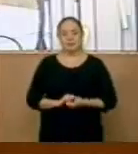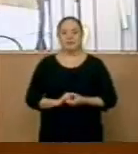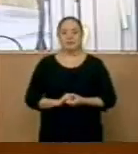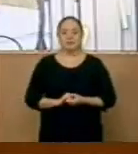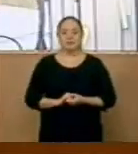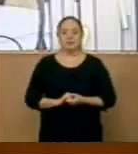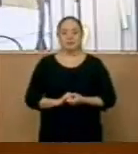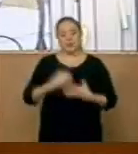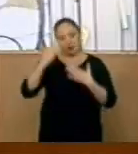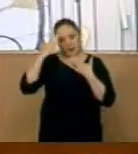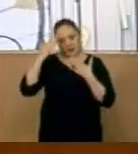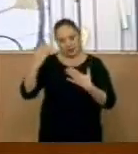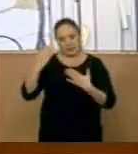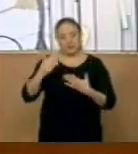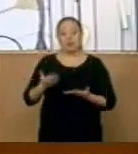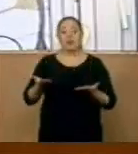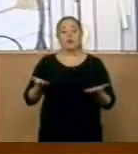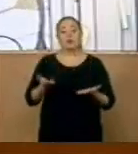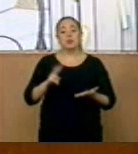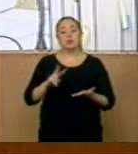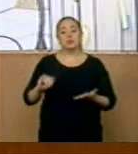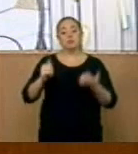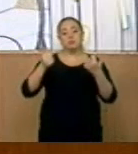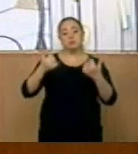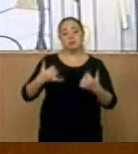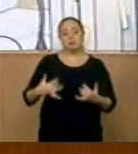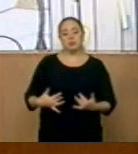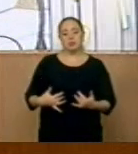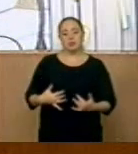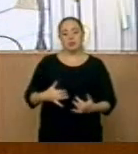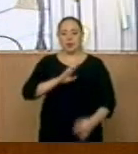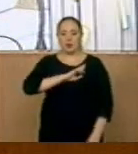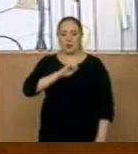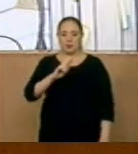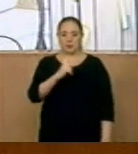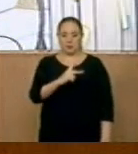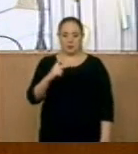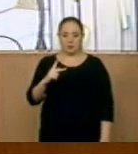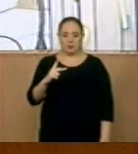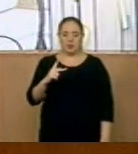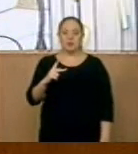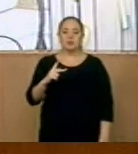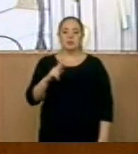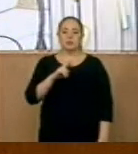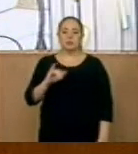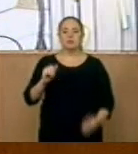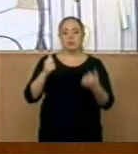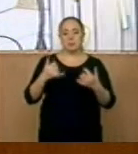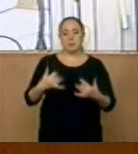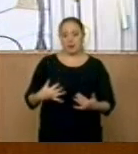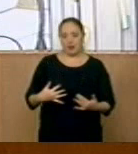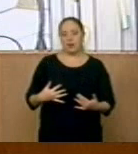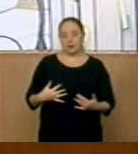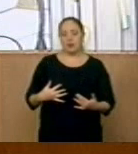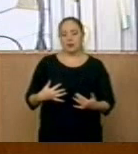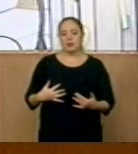vossa excelência, convido a falar pelo Partido Progressista, o doutor Aristides Junqueira Alvarenga,